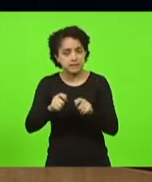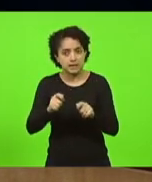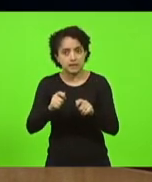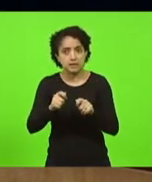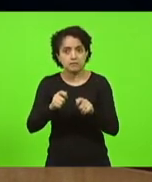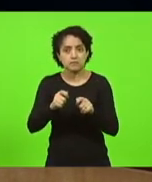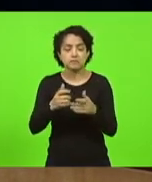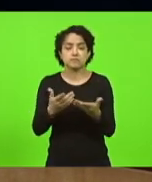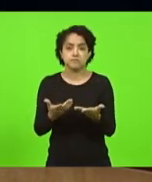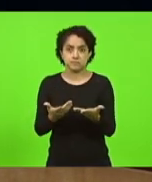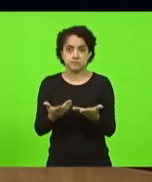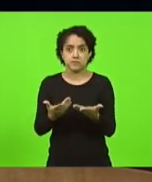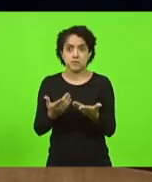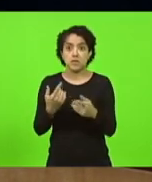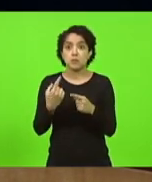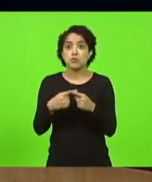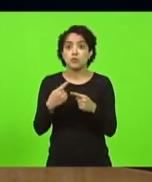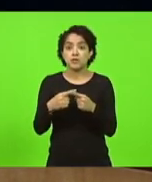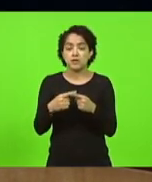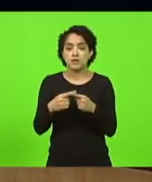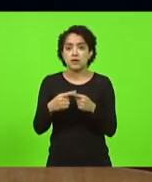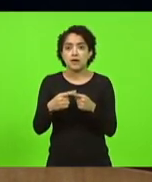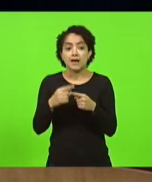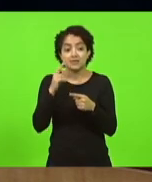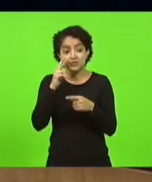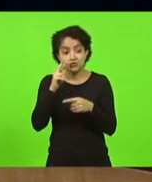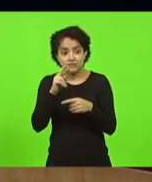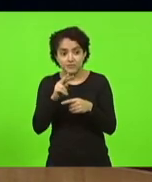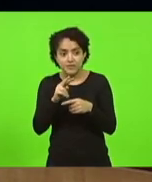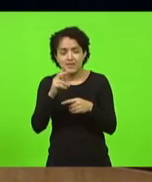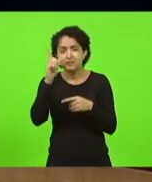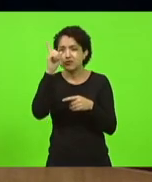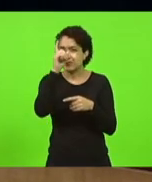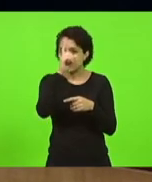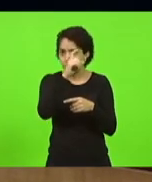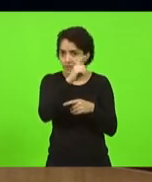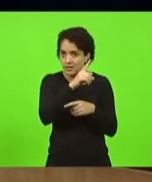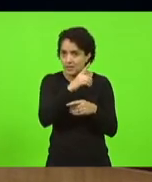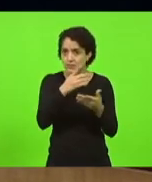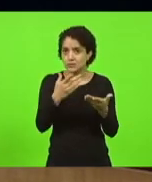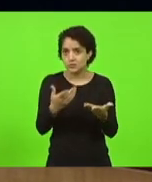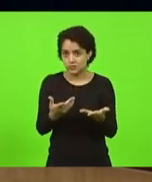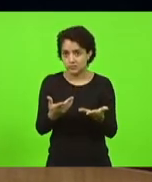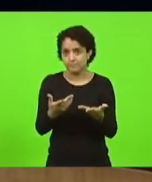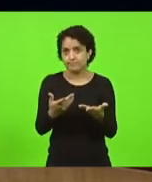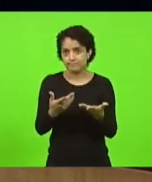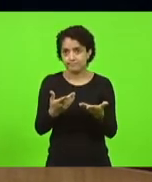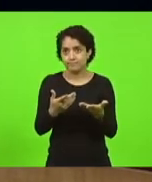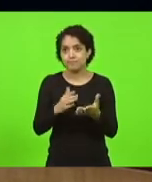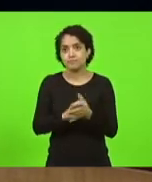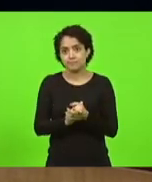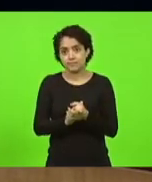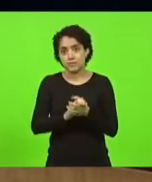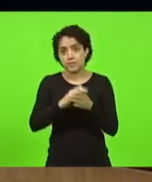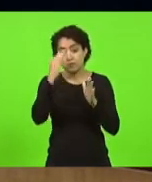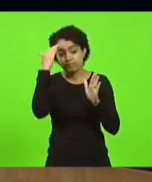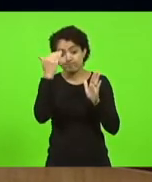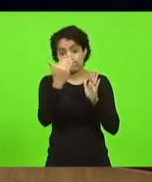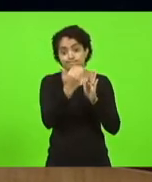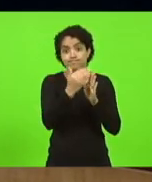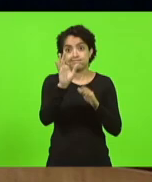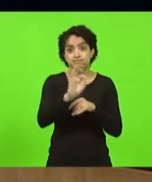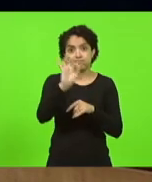irresponsabilidade, porque nós estamos vendo, e eu repito, a dificuldade do cumprimento, inclusive, dos percentuais